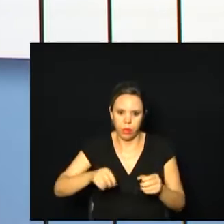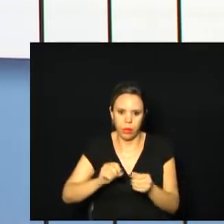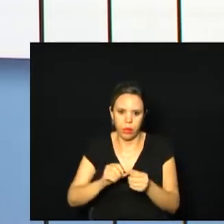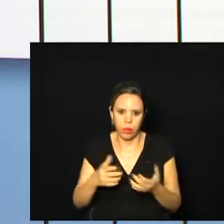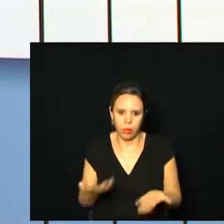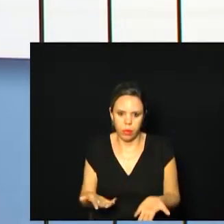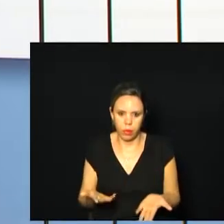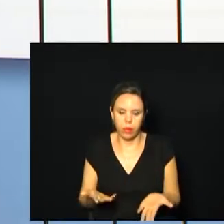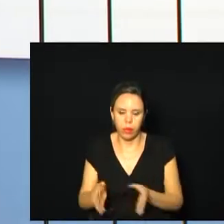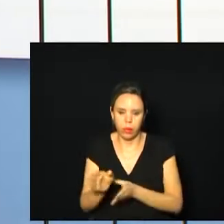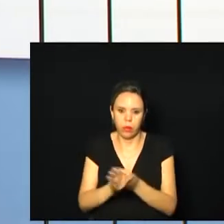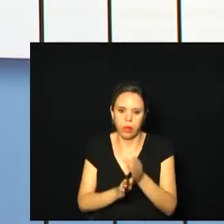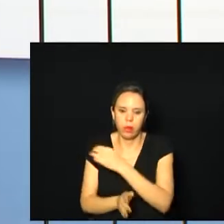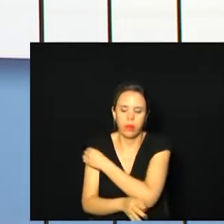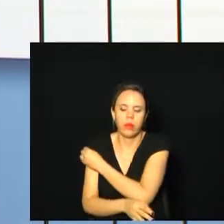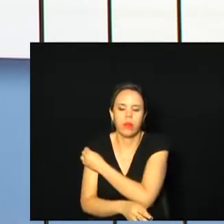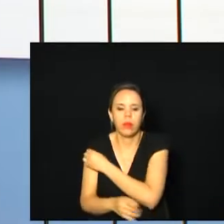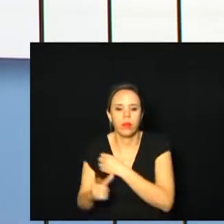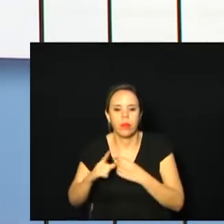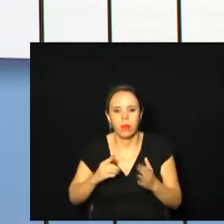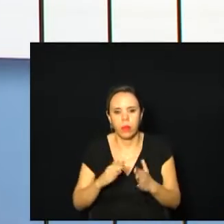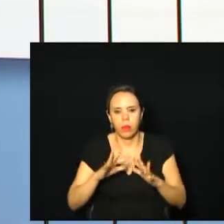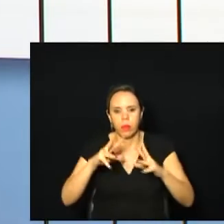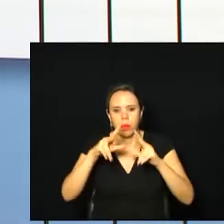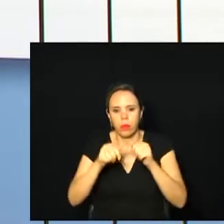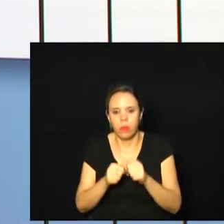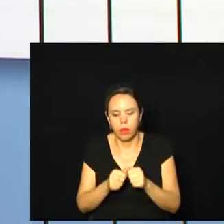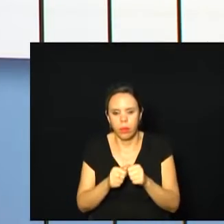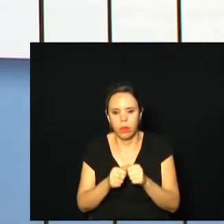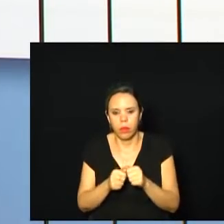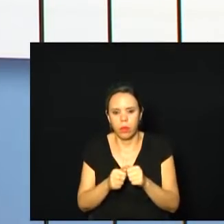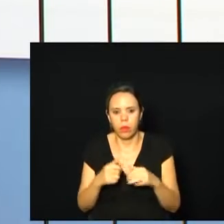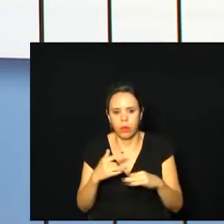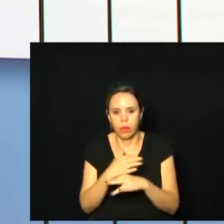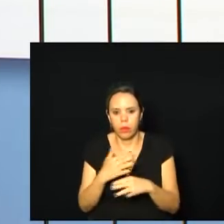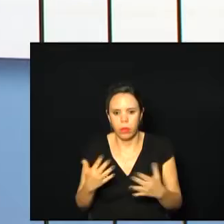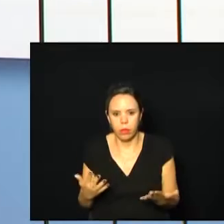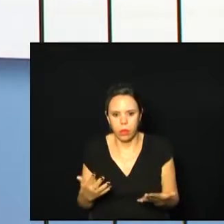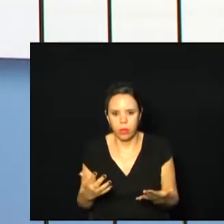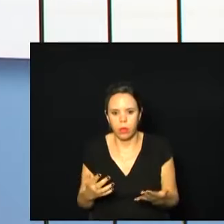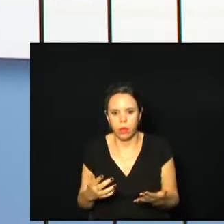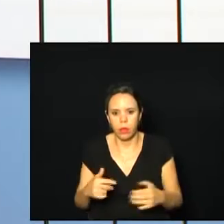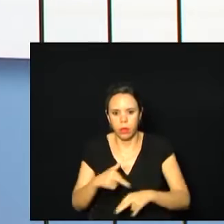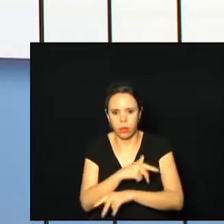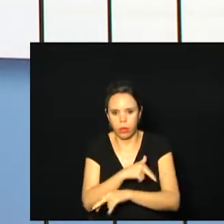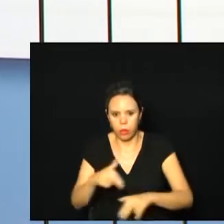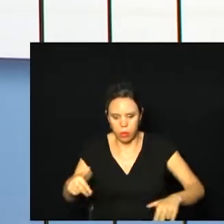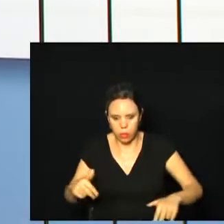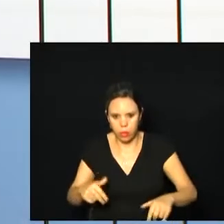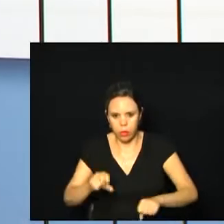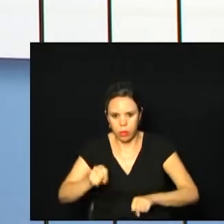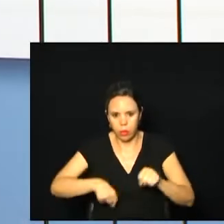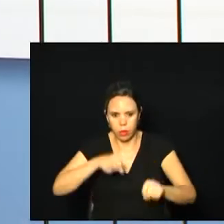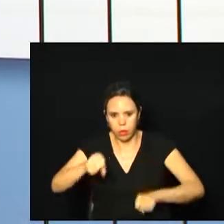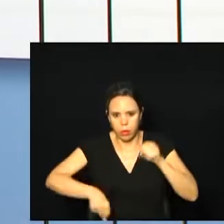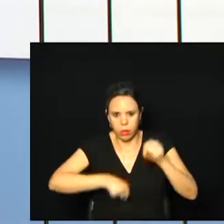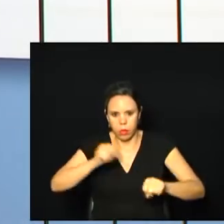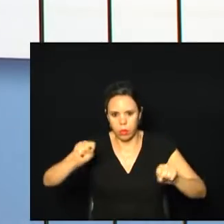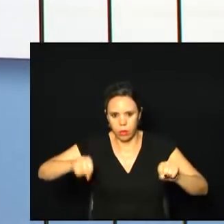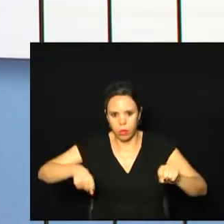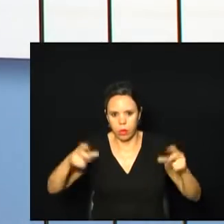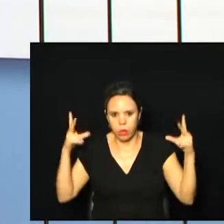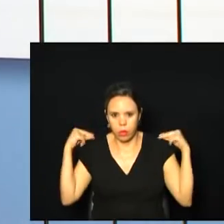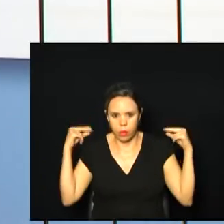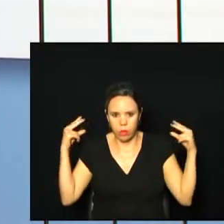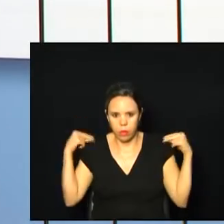realizadas com orientação que se estendem a todos os atores do trânsito, pedestres, ciclistas e